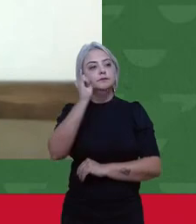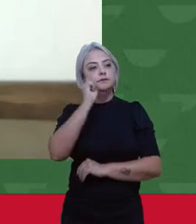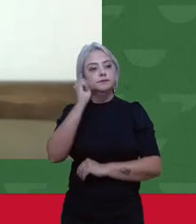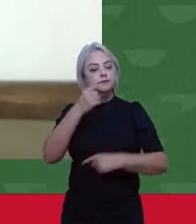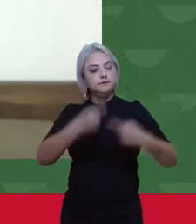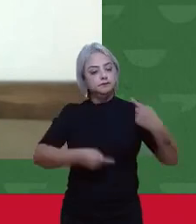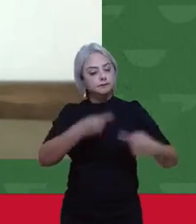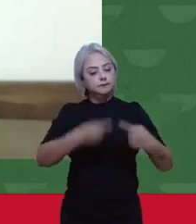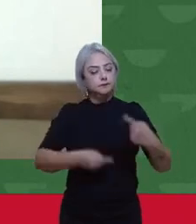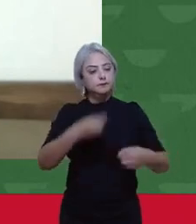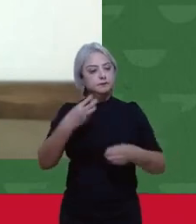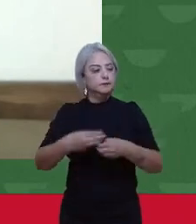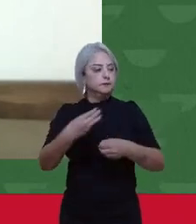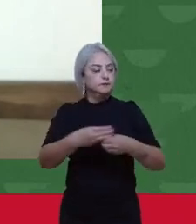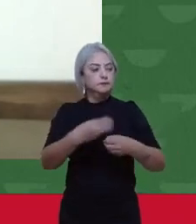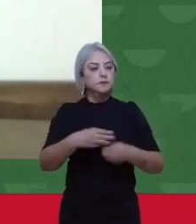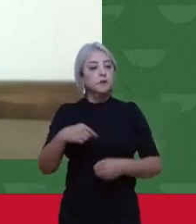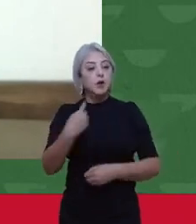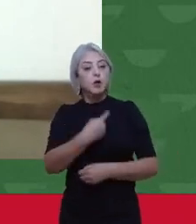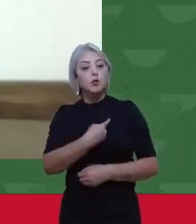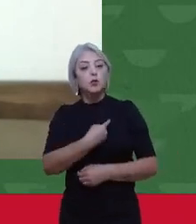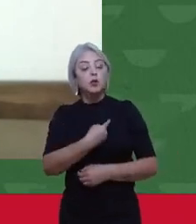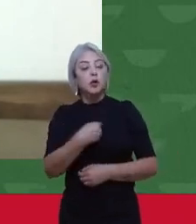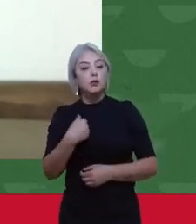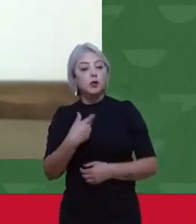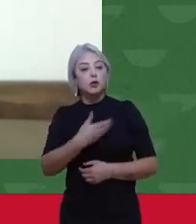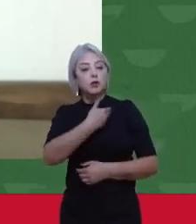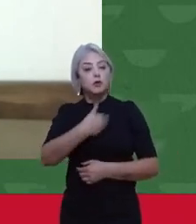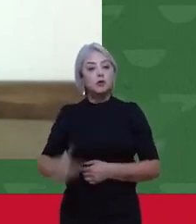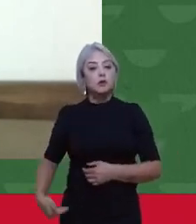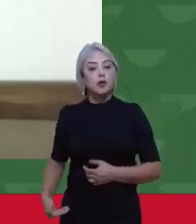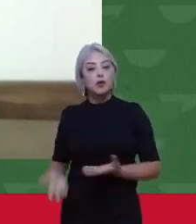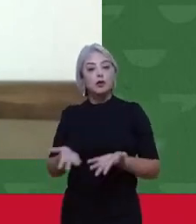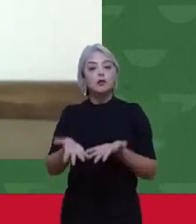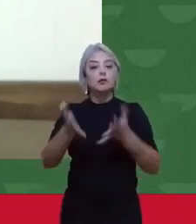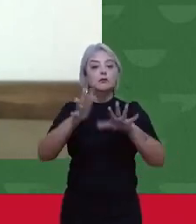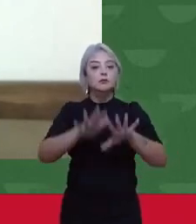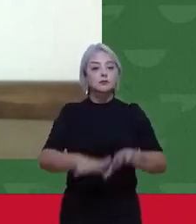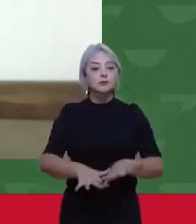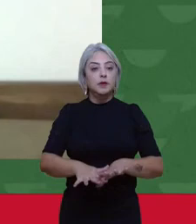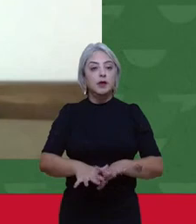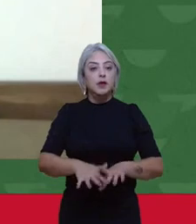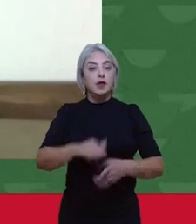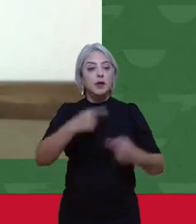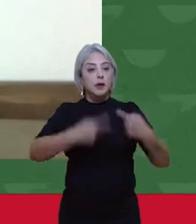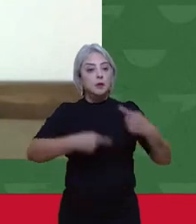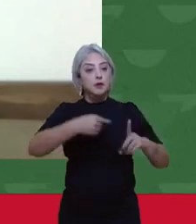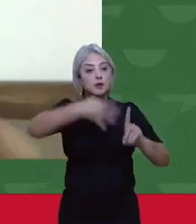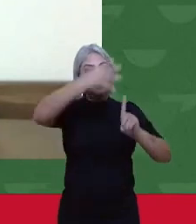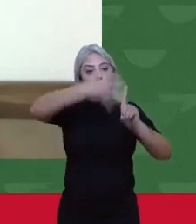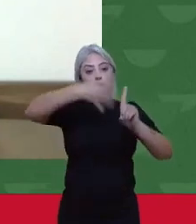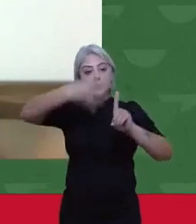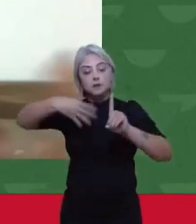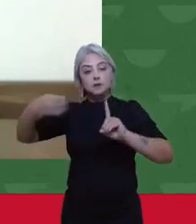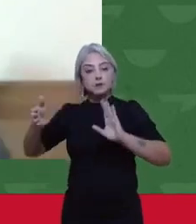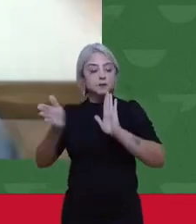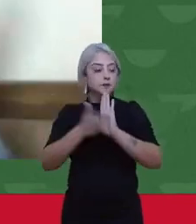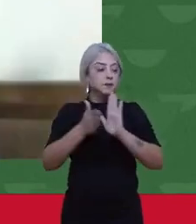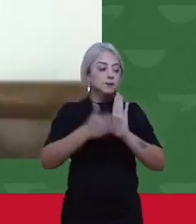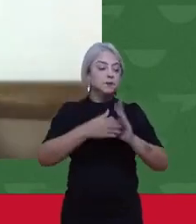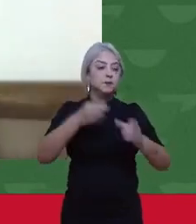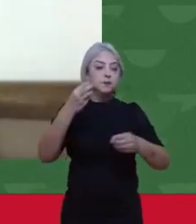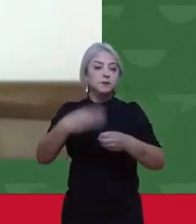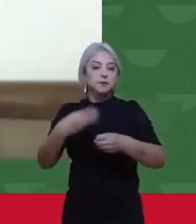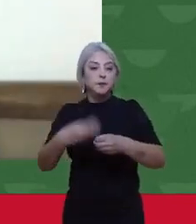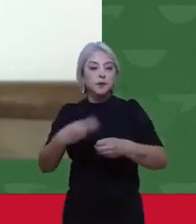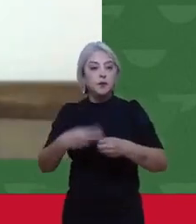na política municipal durante o nosso governo, ou seja, a inclusão da política LGBTQI+, na pauta do